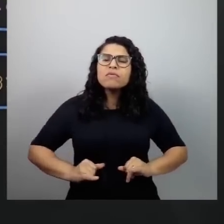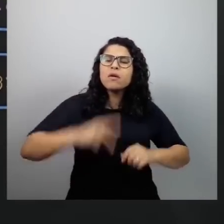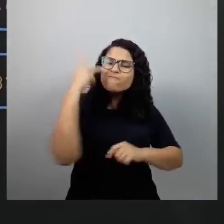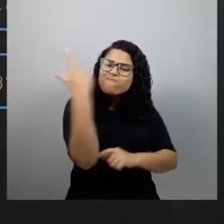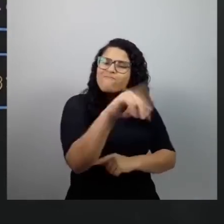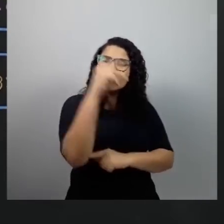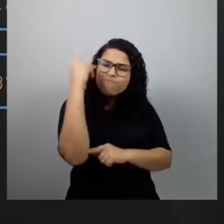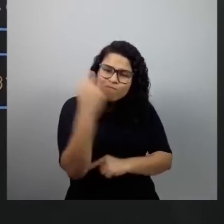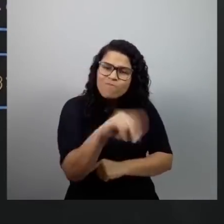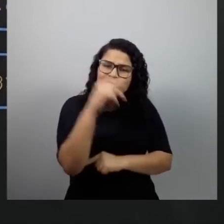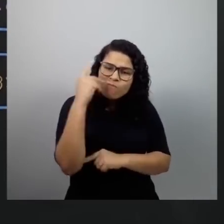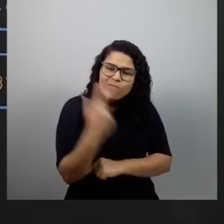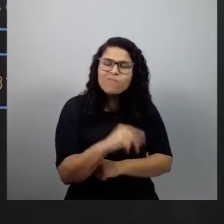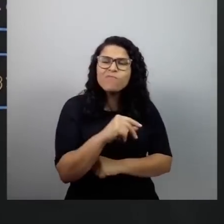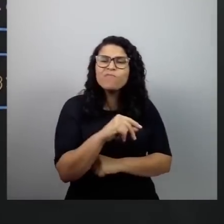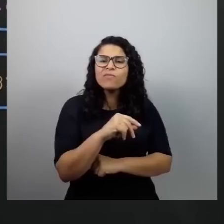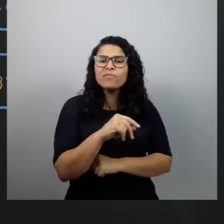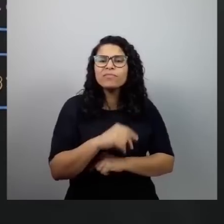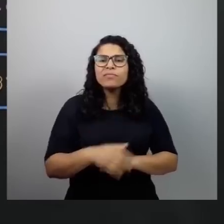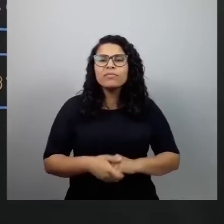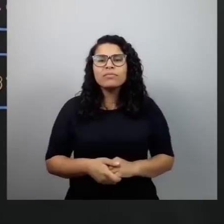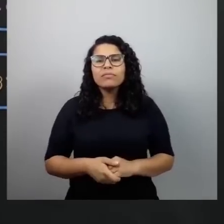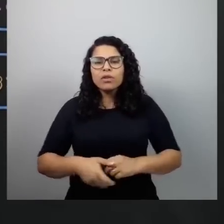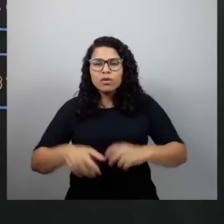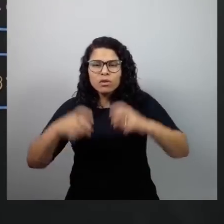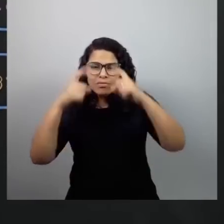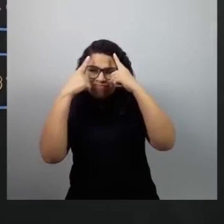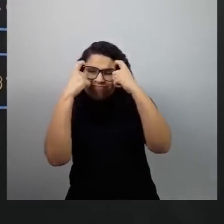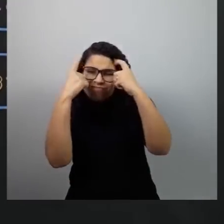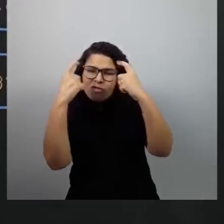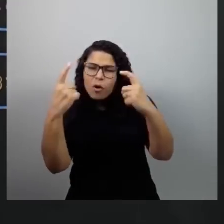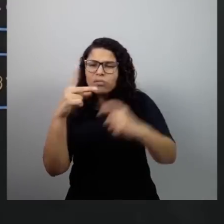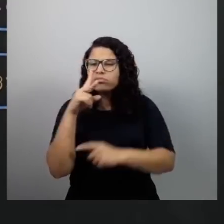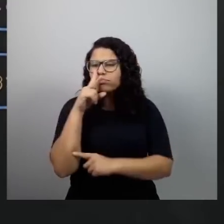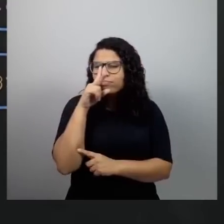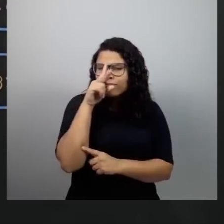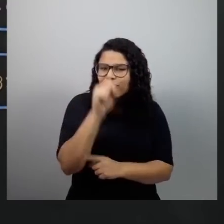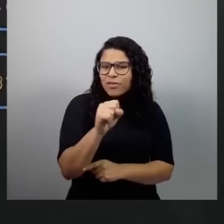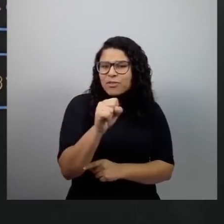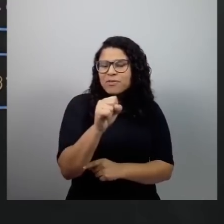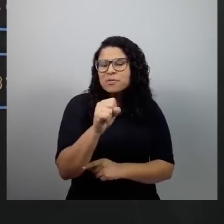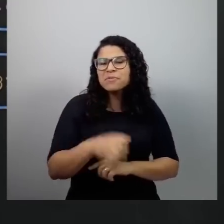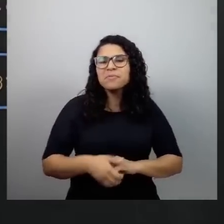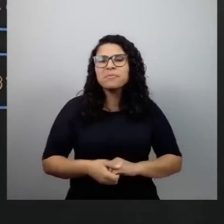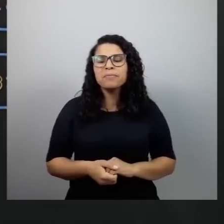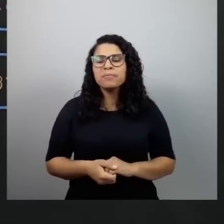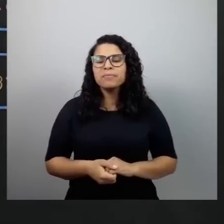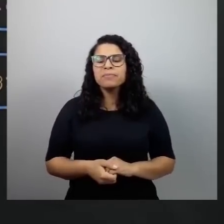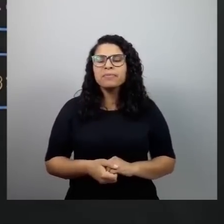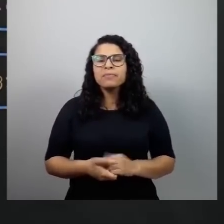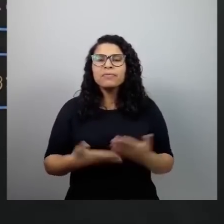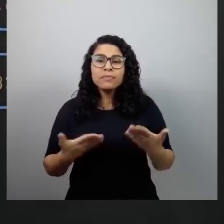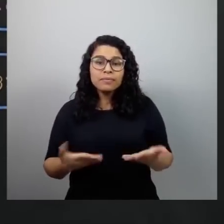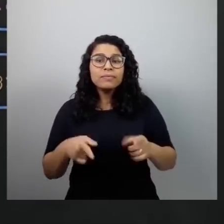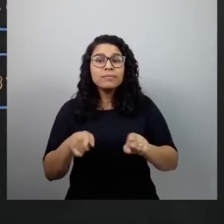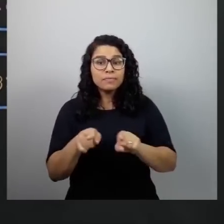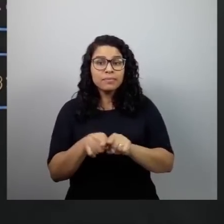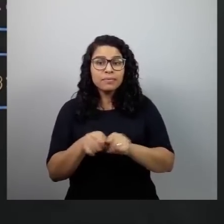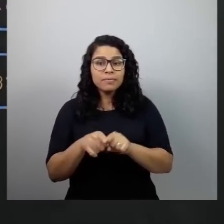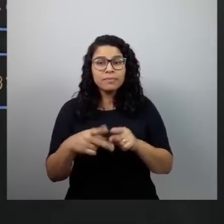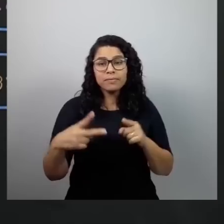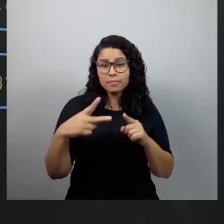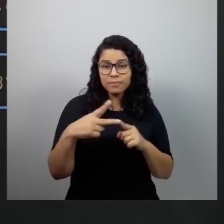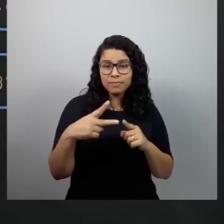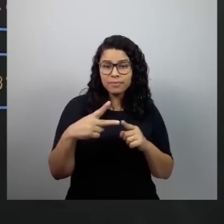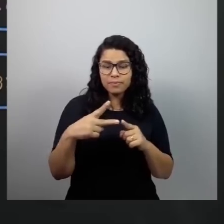como chicotes, né, e torturas, formas de tortura muito violentas. E também o aspecto